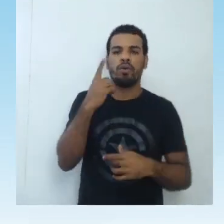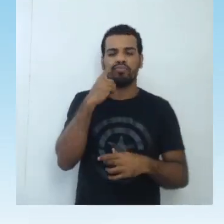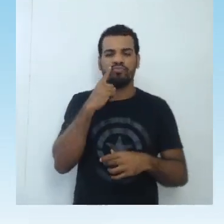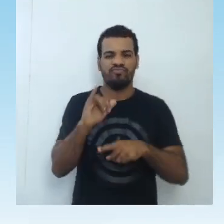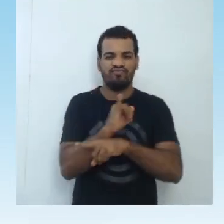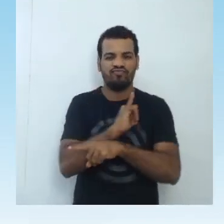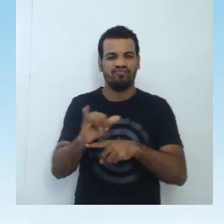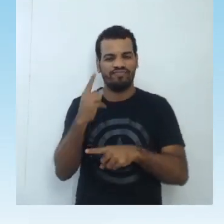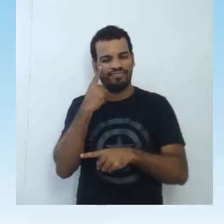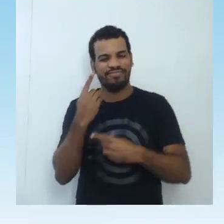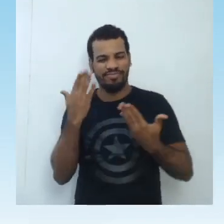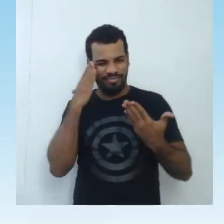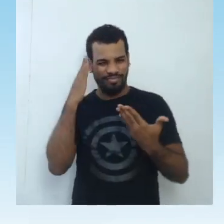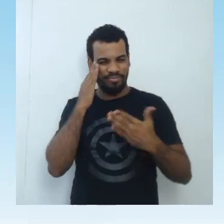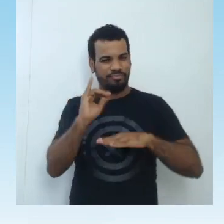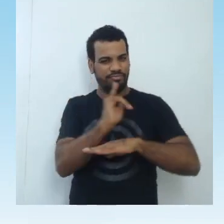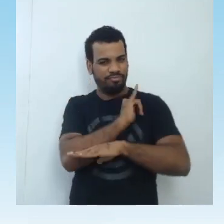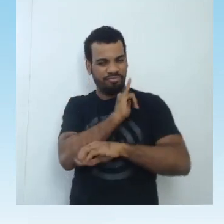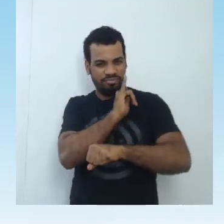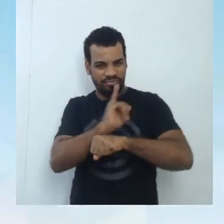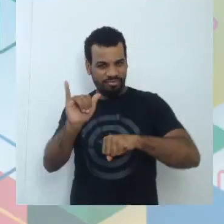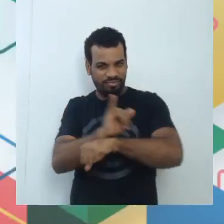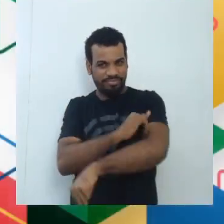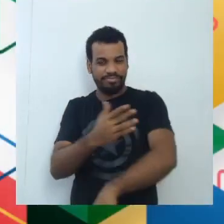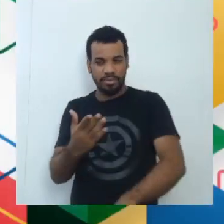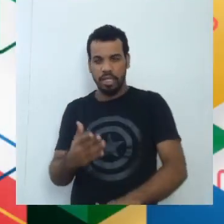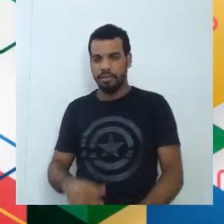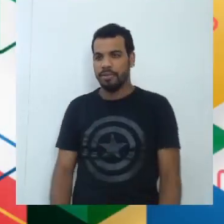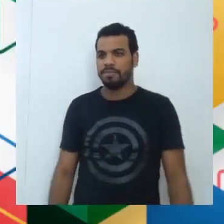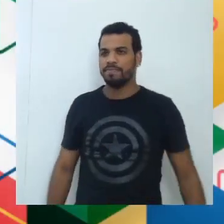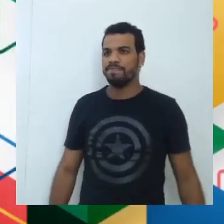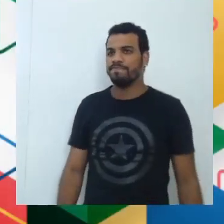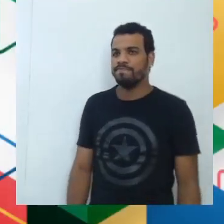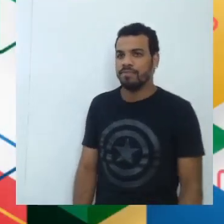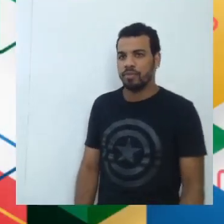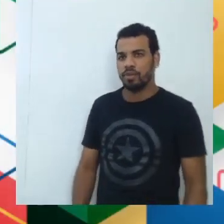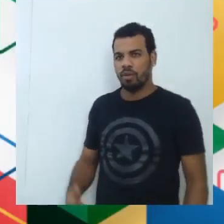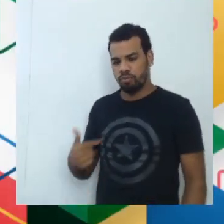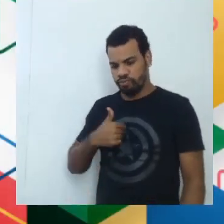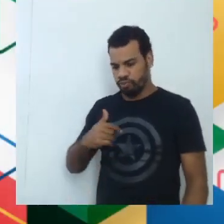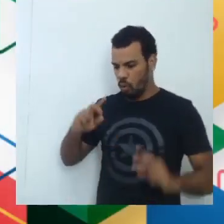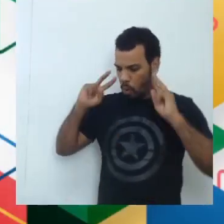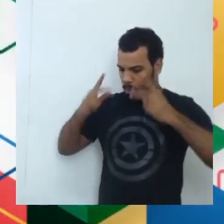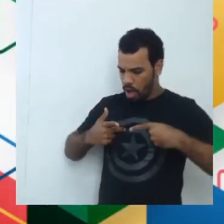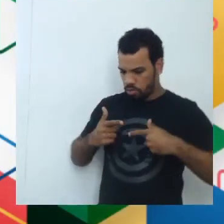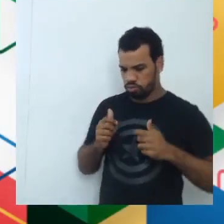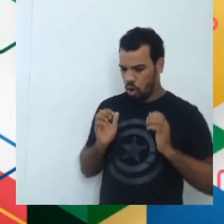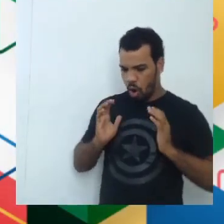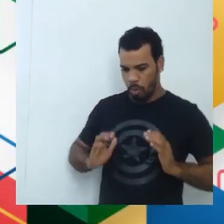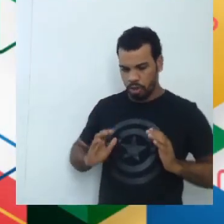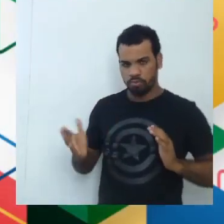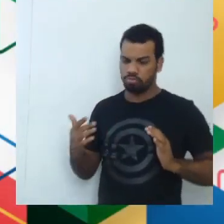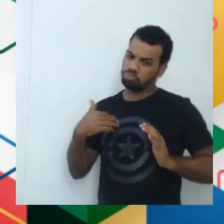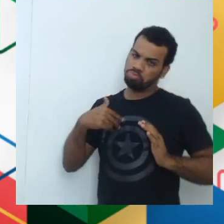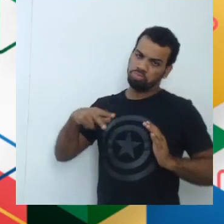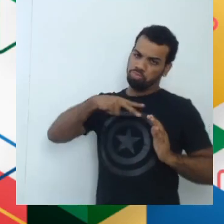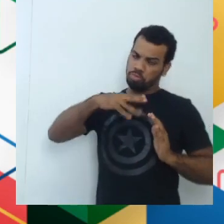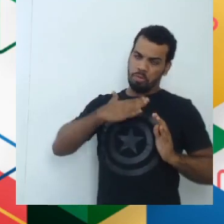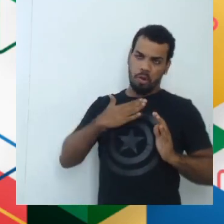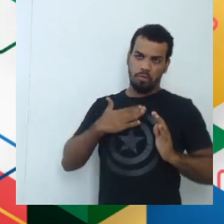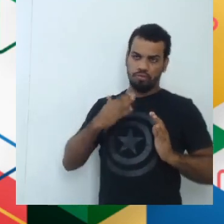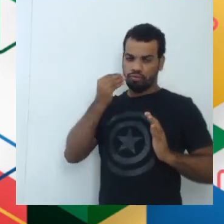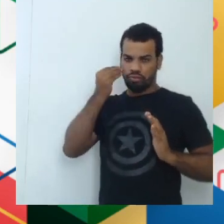para a gente entender bem o que é a ação social. Então a gente tem lá a conduta do ser humano, que tem um significado